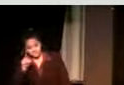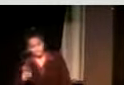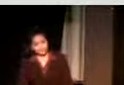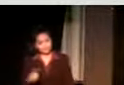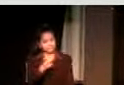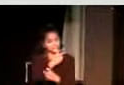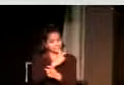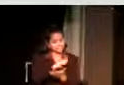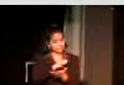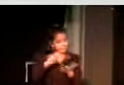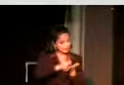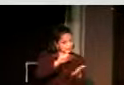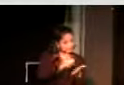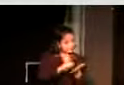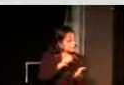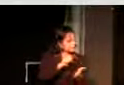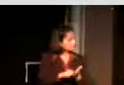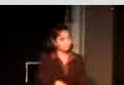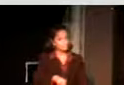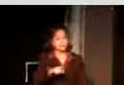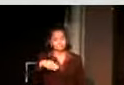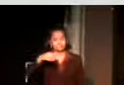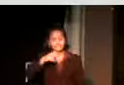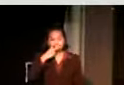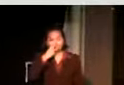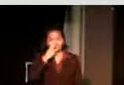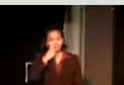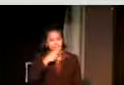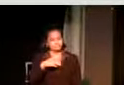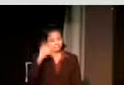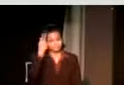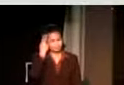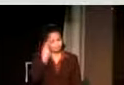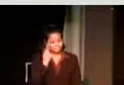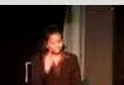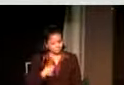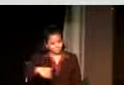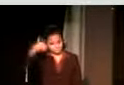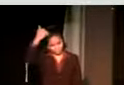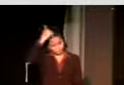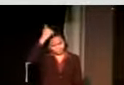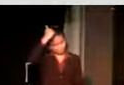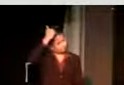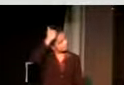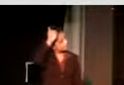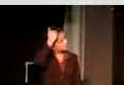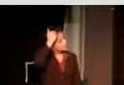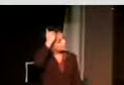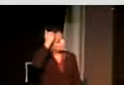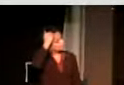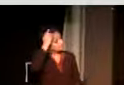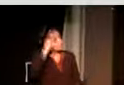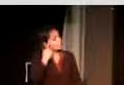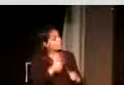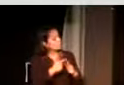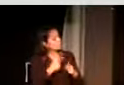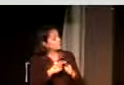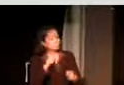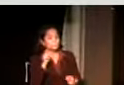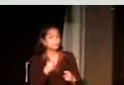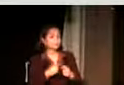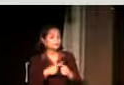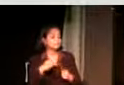porque das o dízimo da hortelã aí eu resumi o texto né porque é muito comprido e me diz o que há de